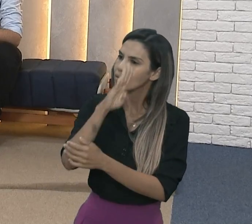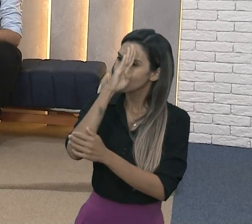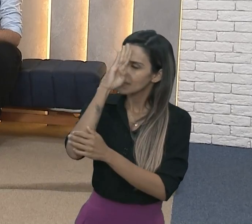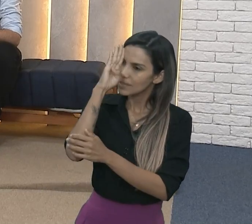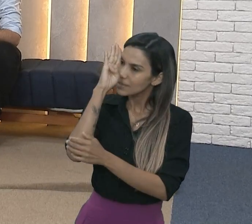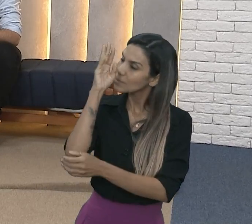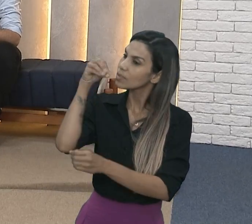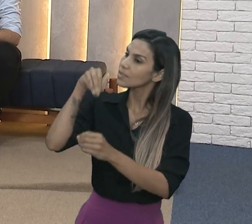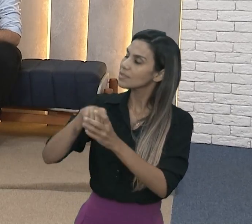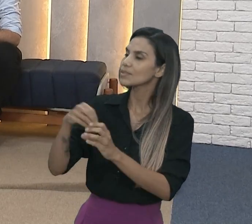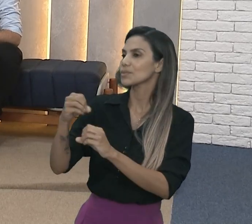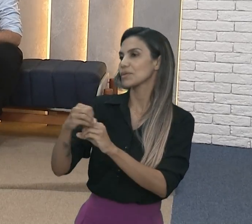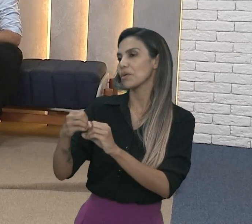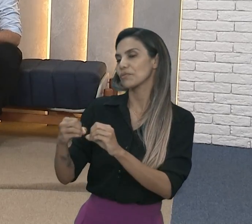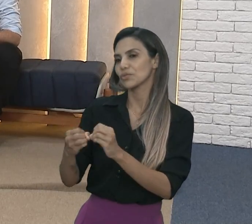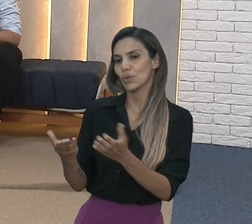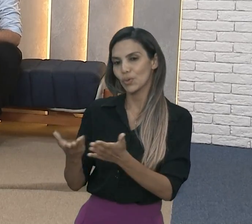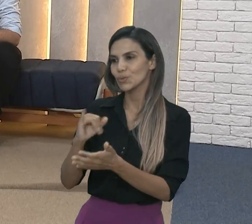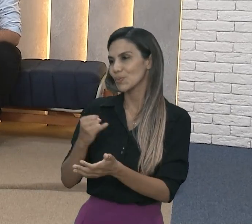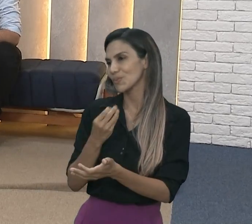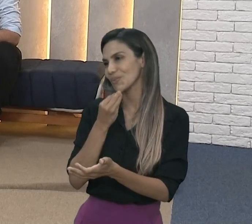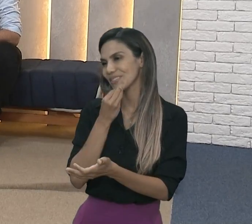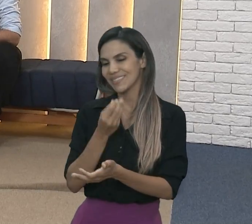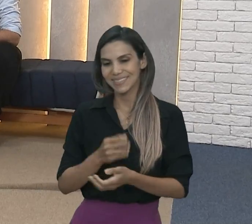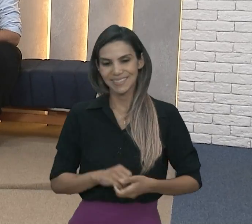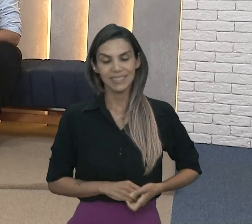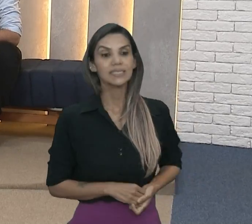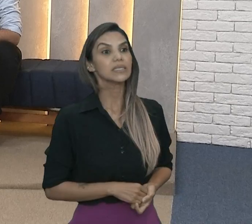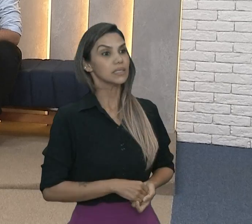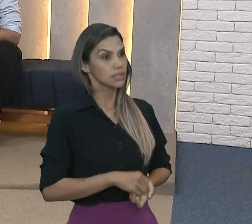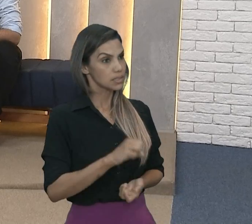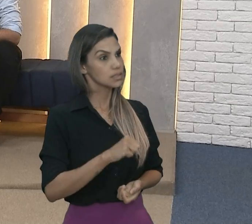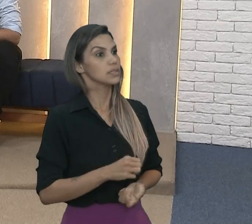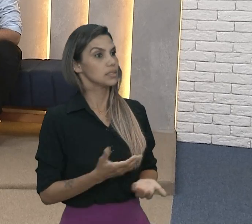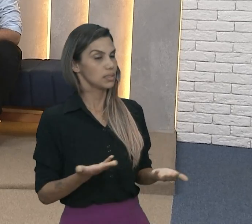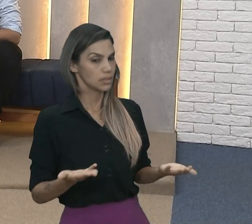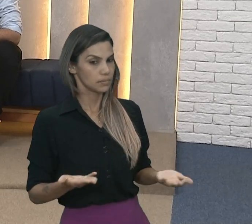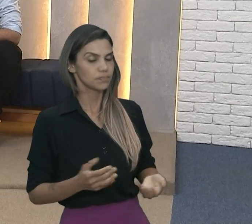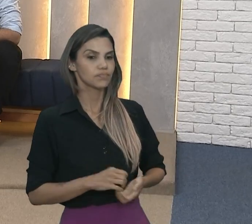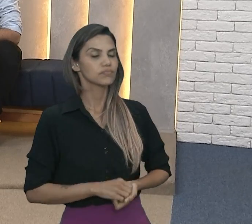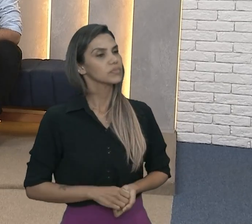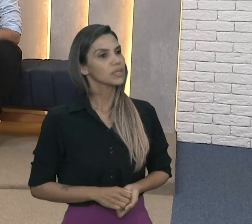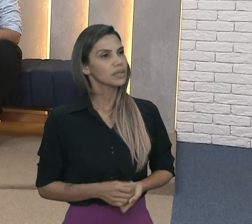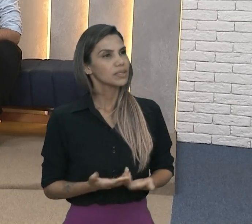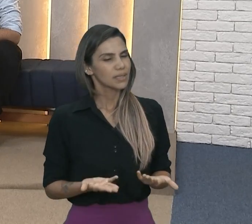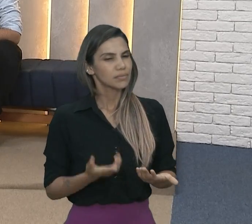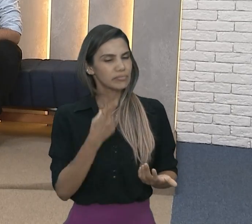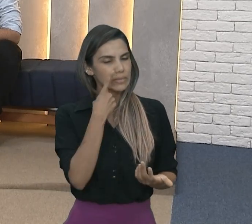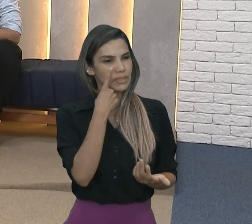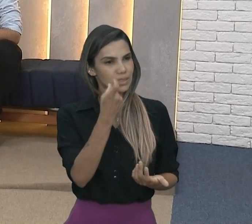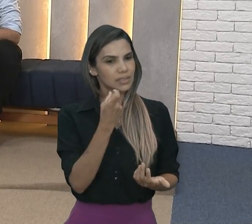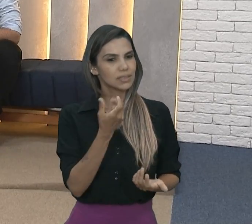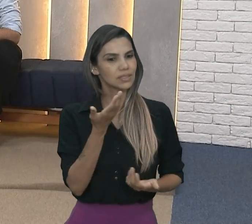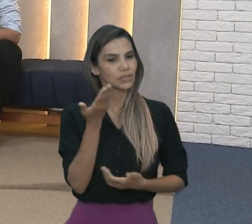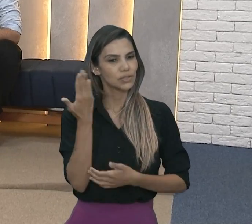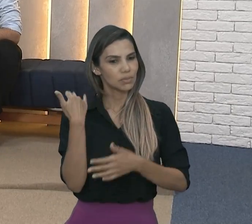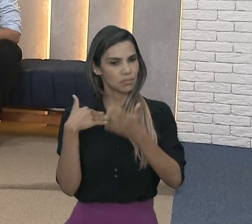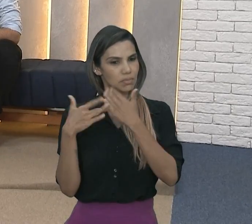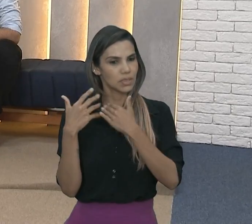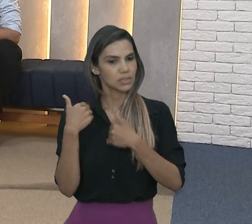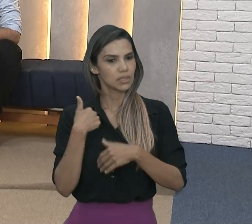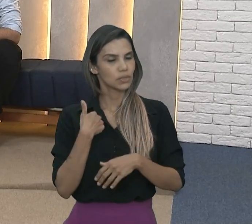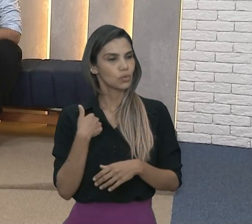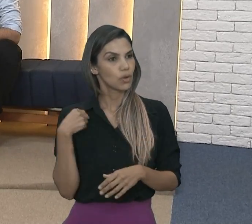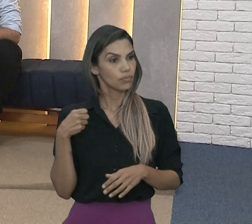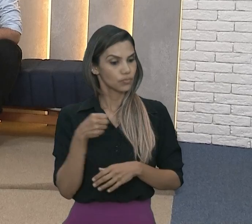carreira acadêmica aqui dentro da universidade, né? É interessante que quando eu vim para